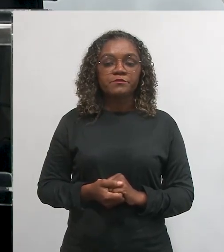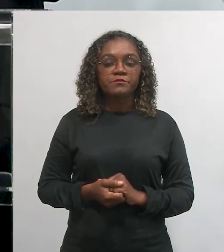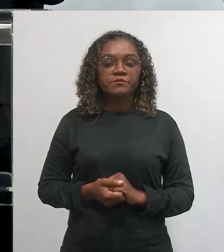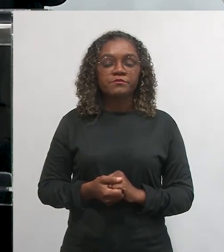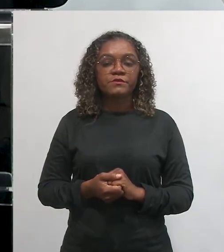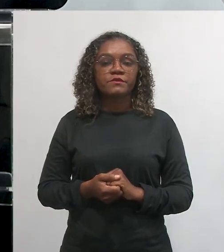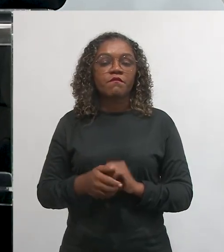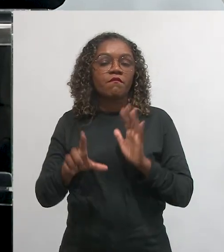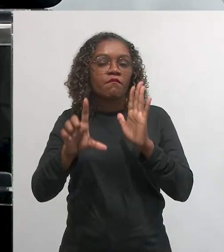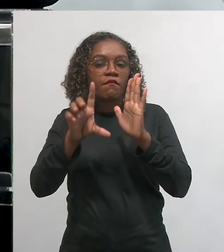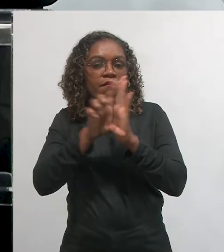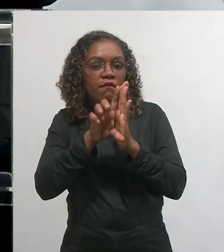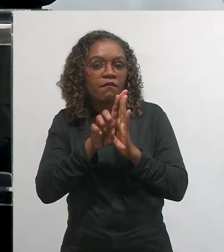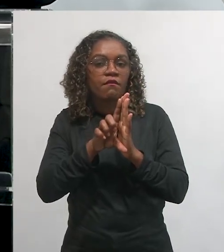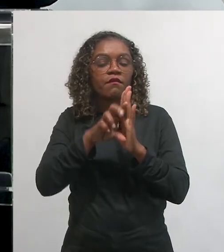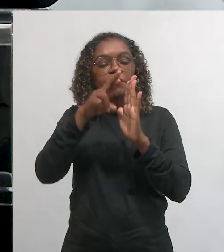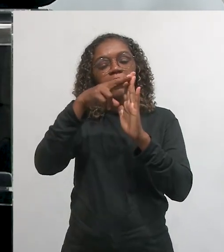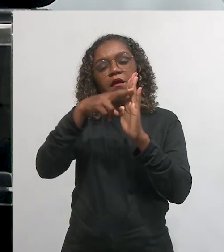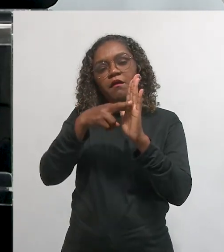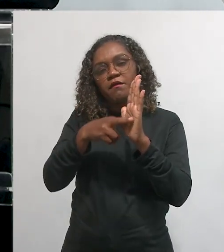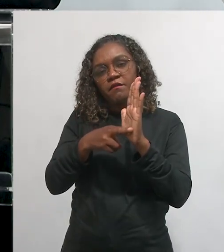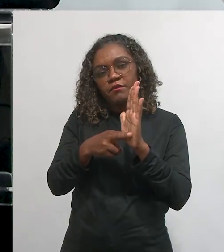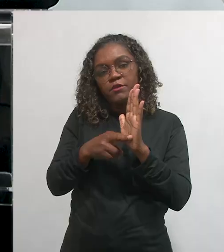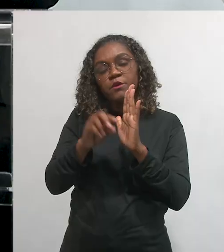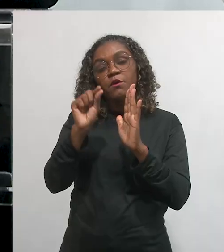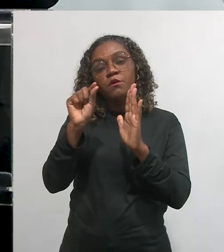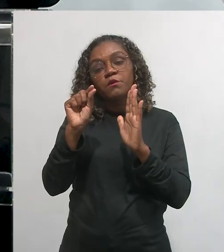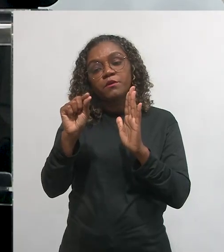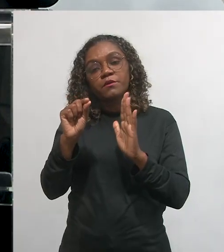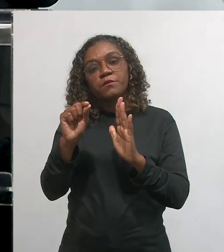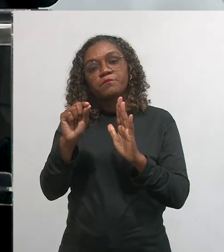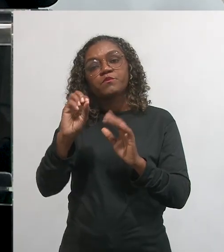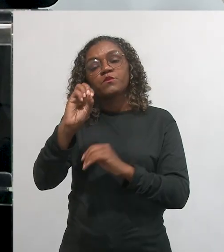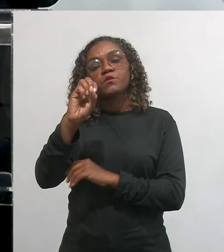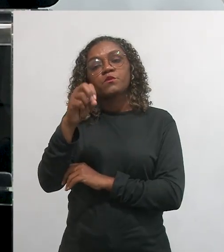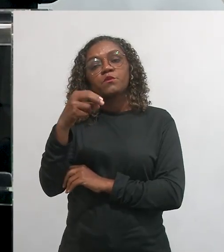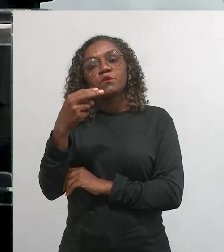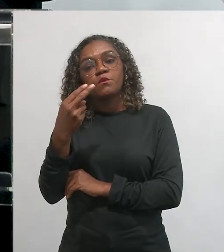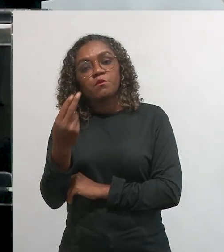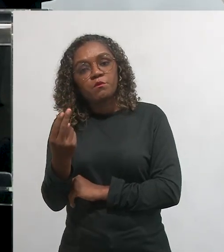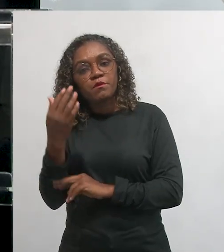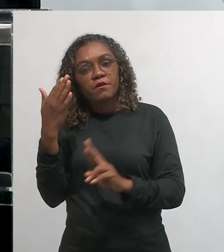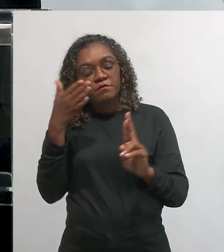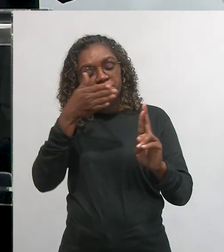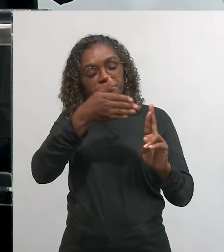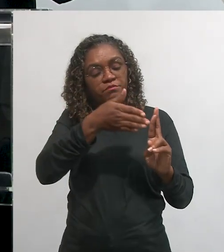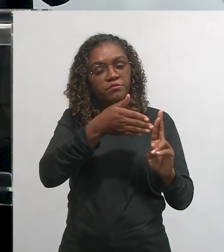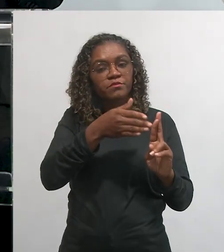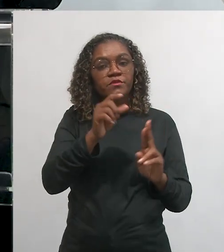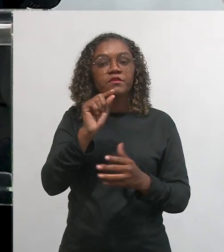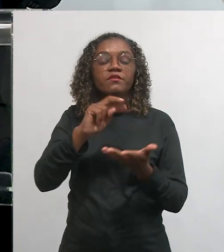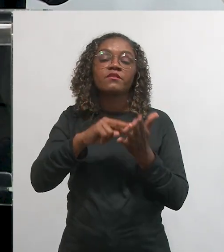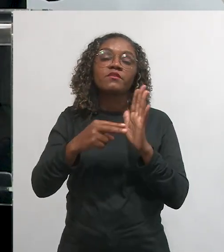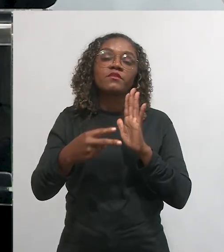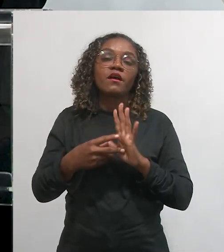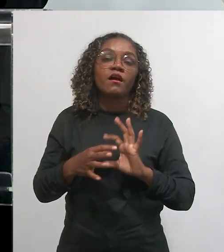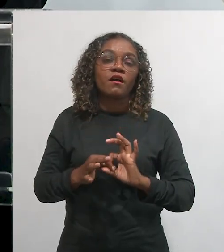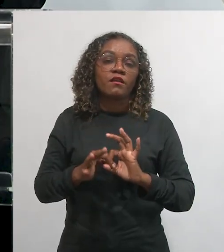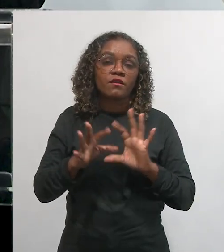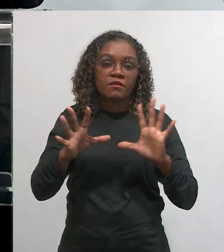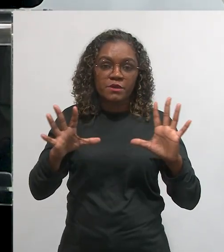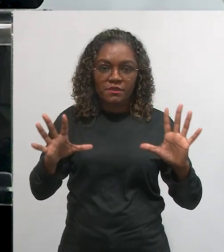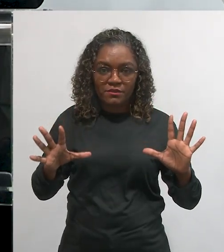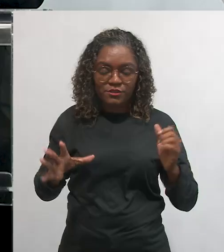leis, de normas, de referências, é justamente a liberdade. Nós queremos garantir a nossa